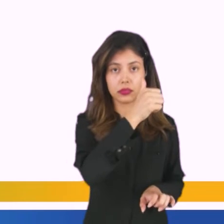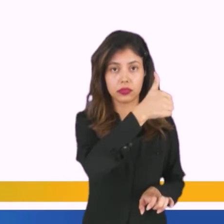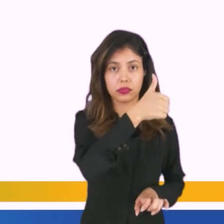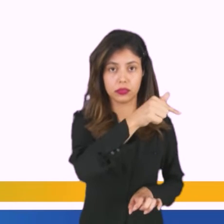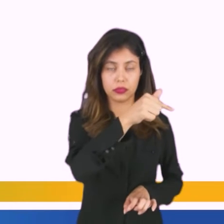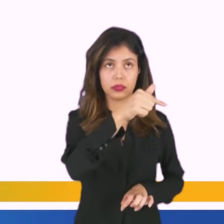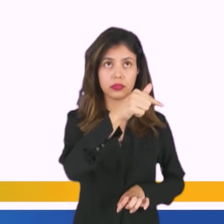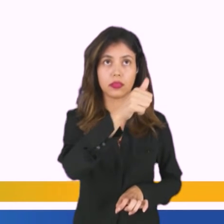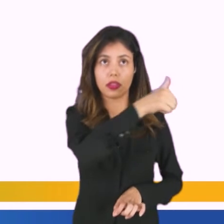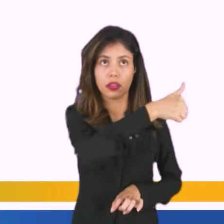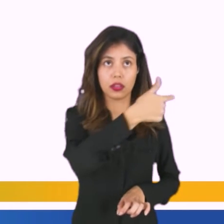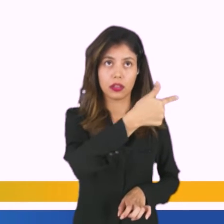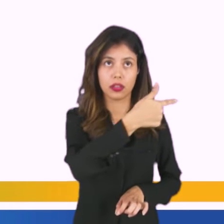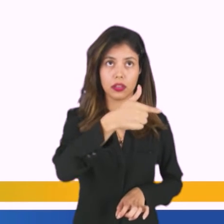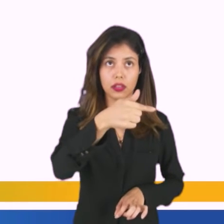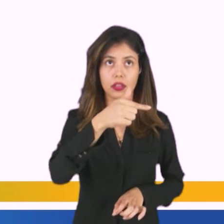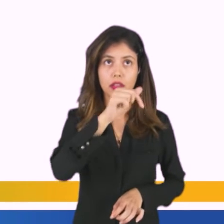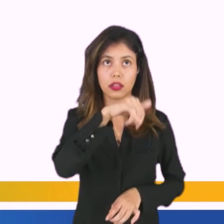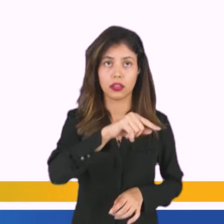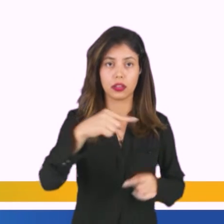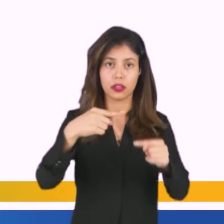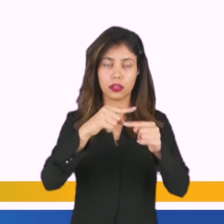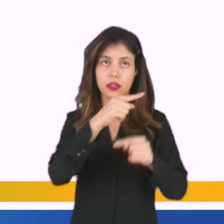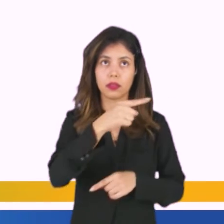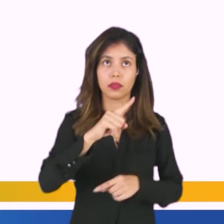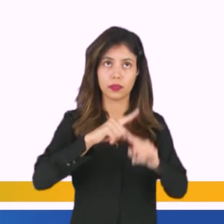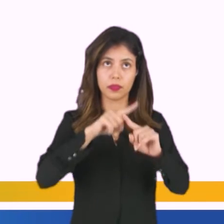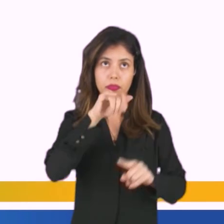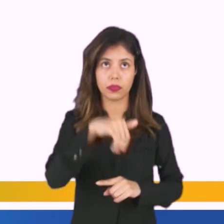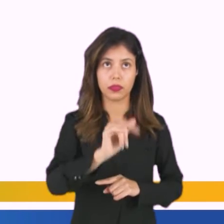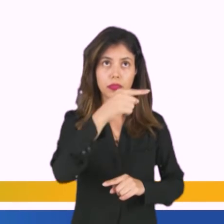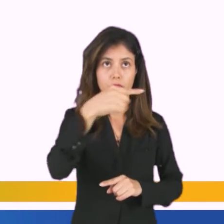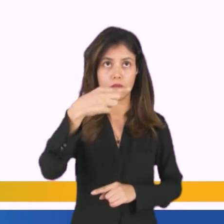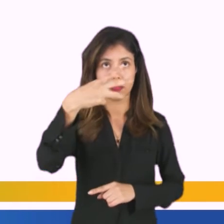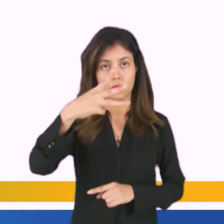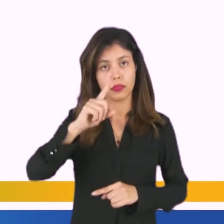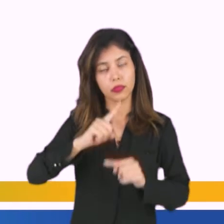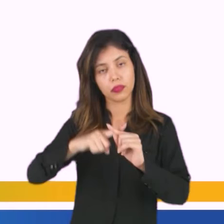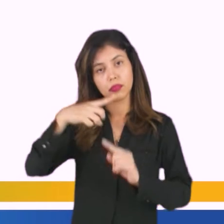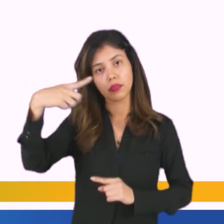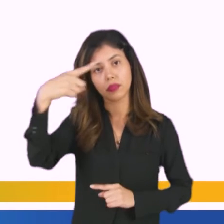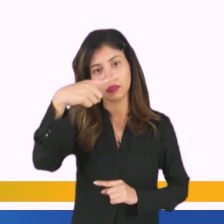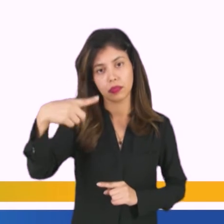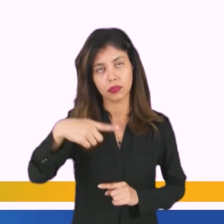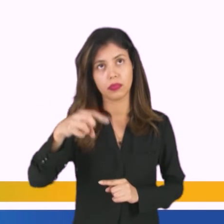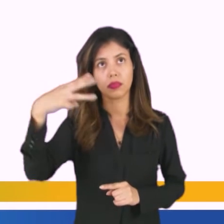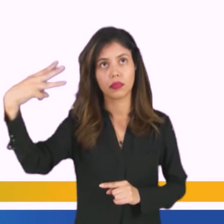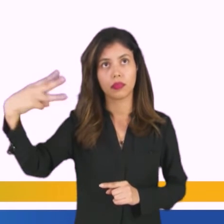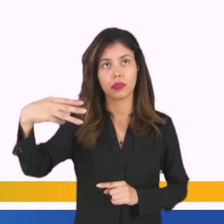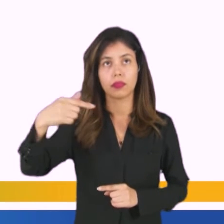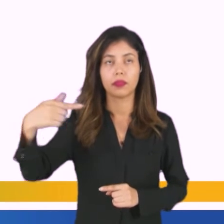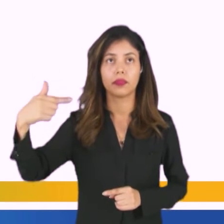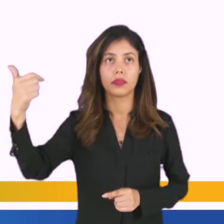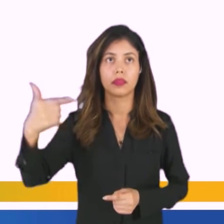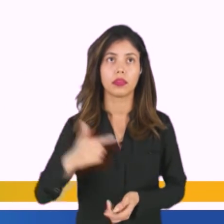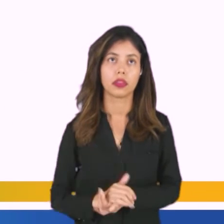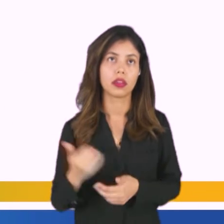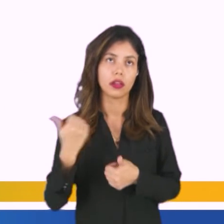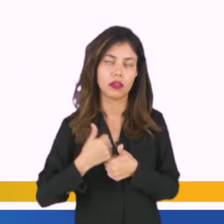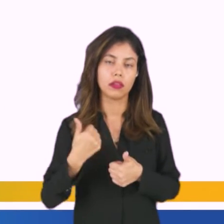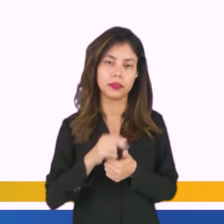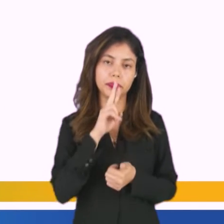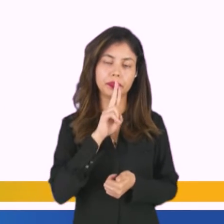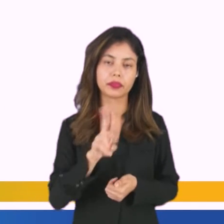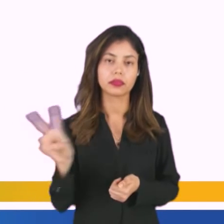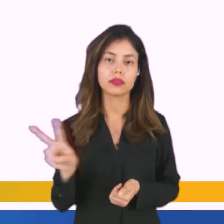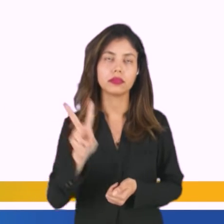o 7y menos 2z é igual a menos 2. Lembrando que o meu z tem valor igual a 3. Então, vamos